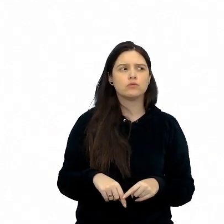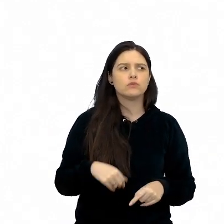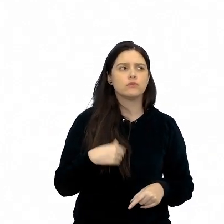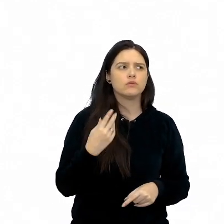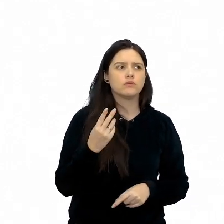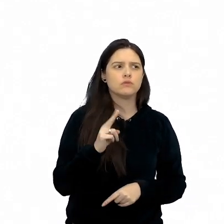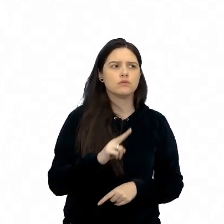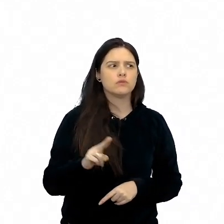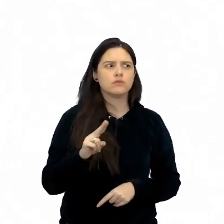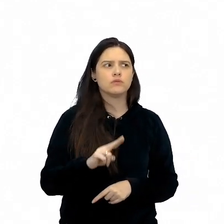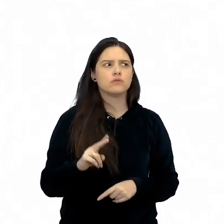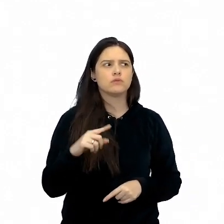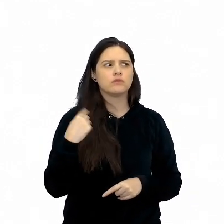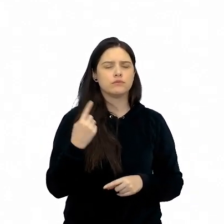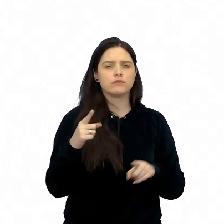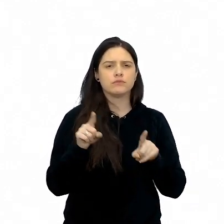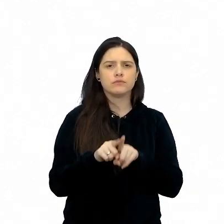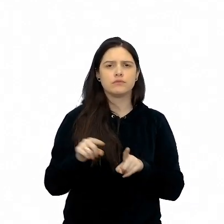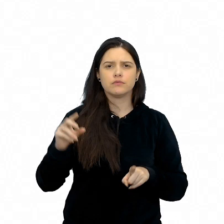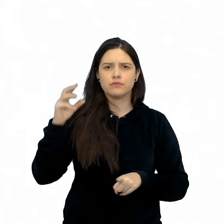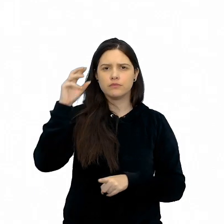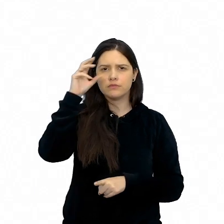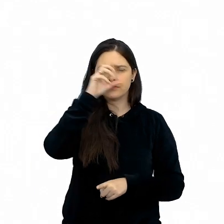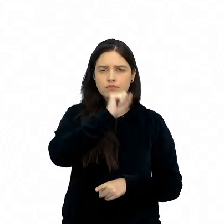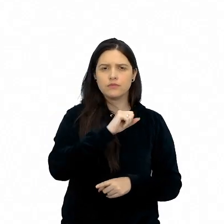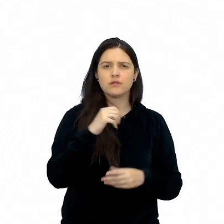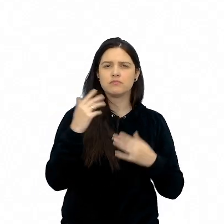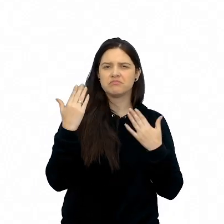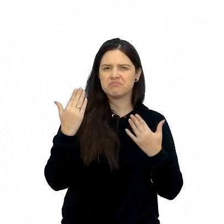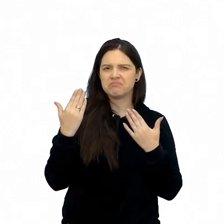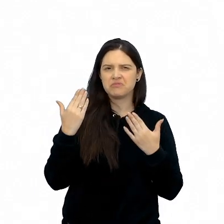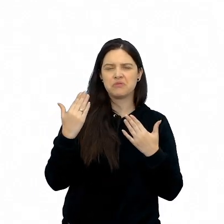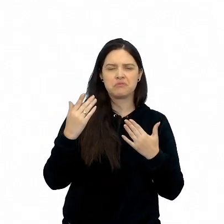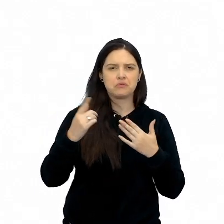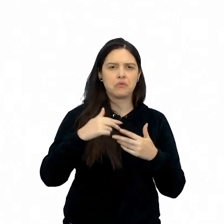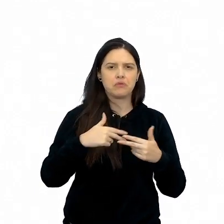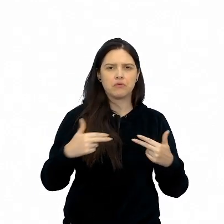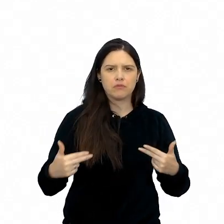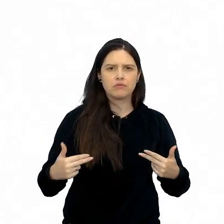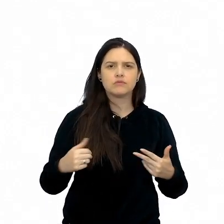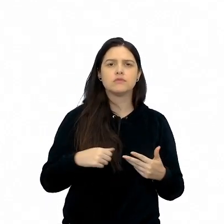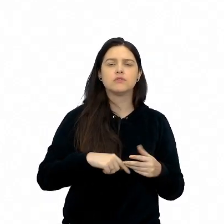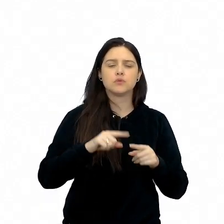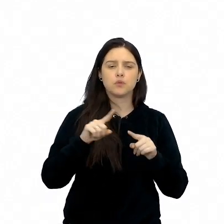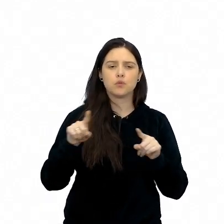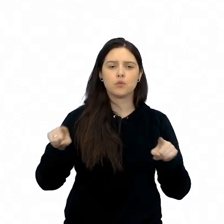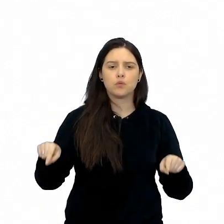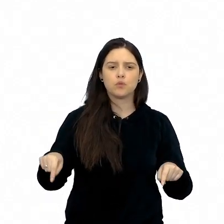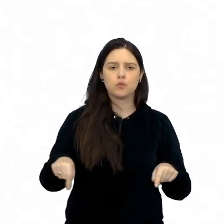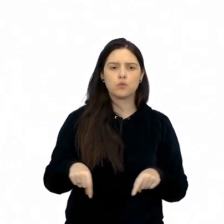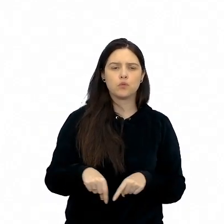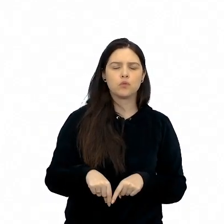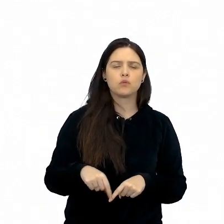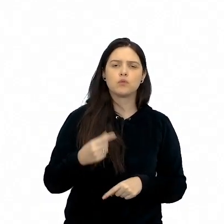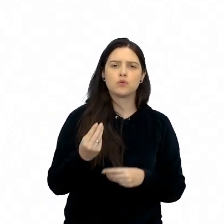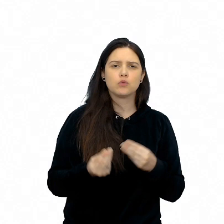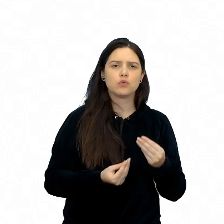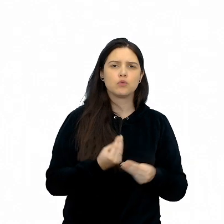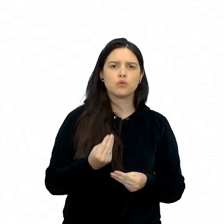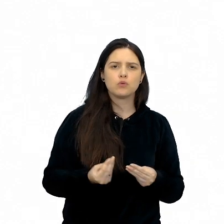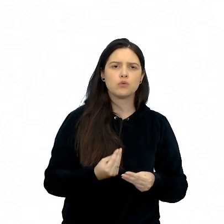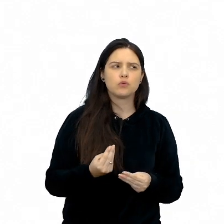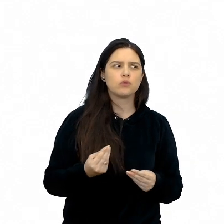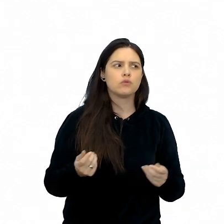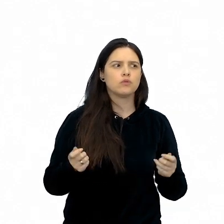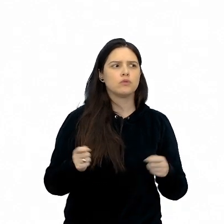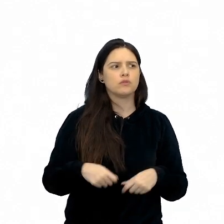ele esqueceu, ou ele não aprendeu esse conteúdo a respeito do quadrado, ou seja, que ele tem obrigatoriamente 4